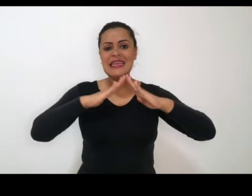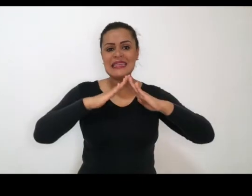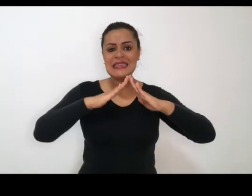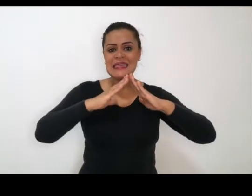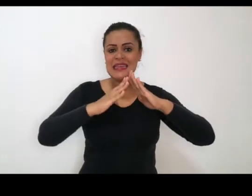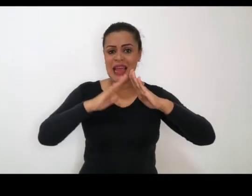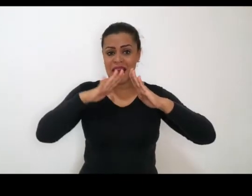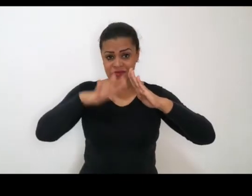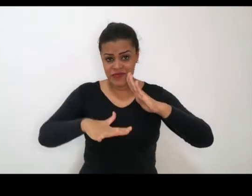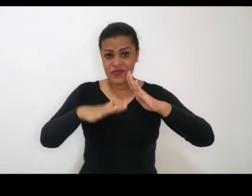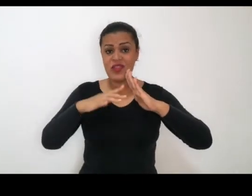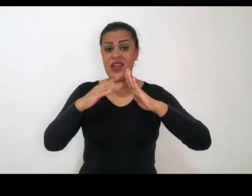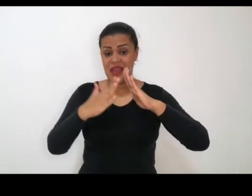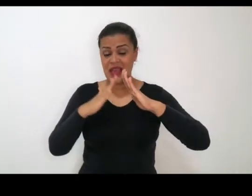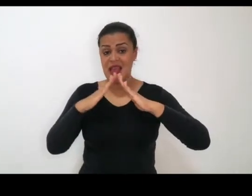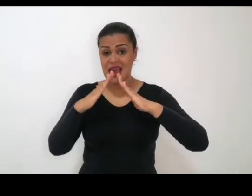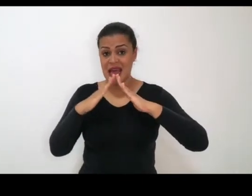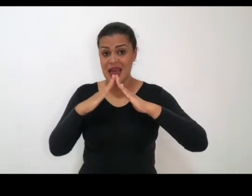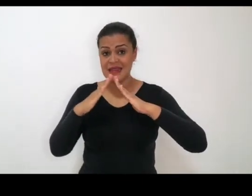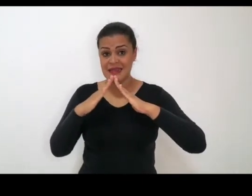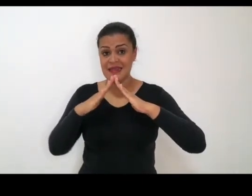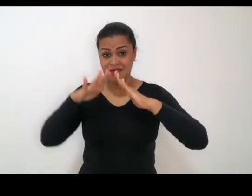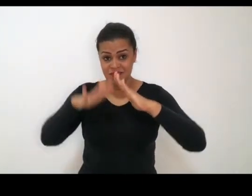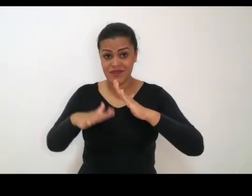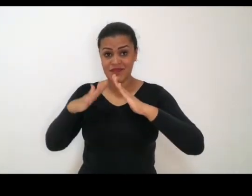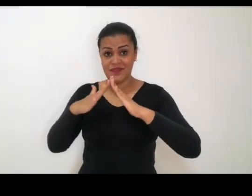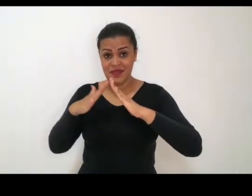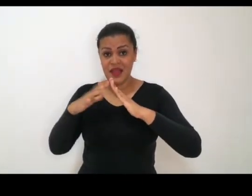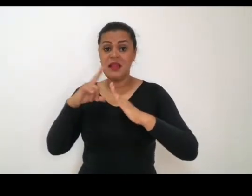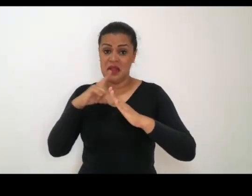essa condição que a pandemia nos traz,